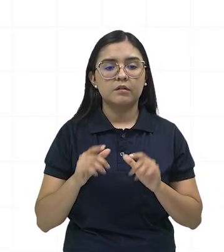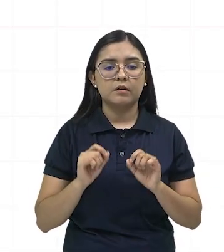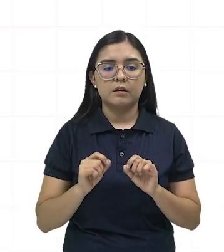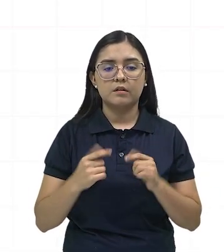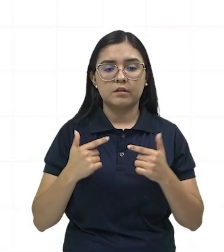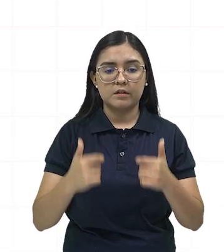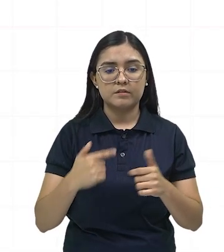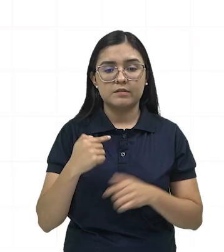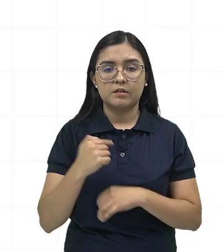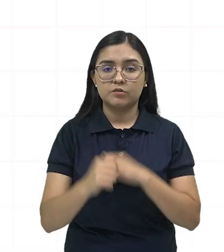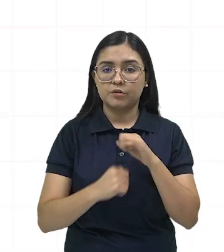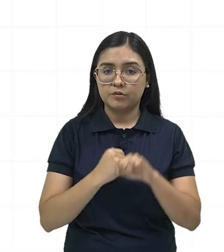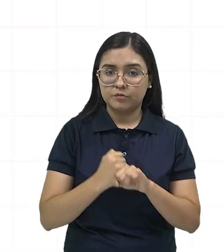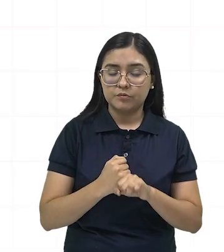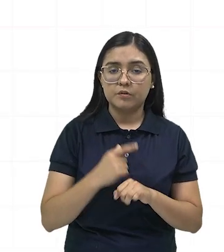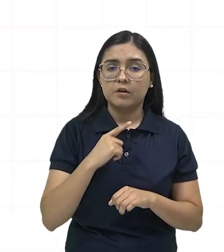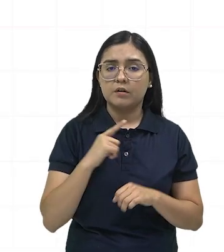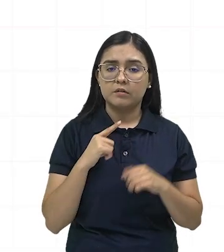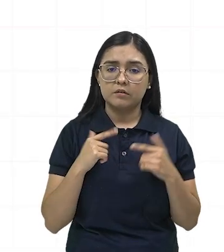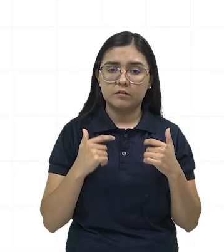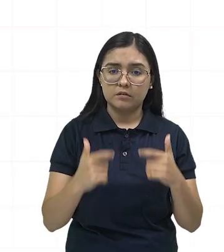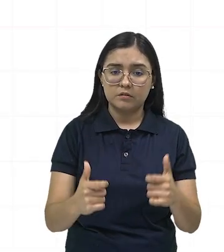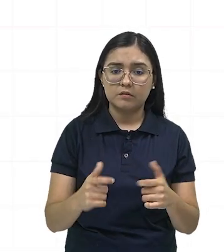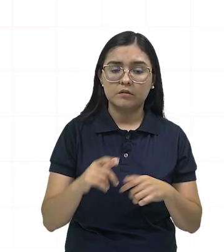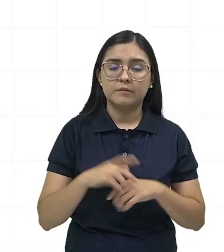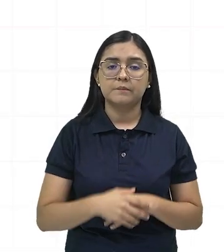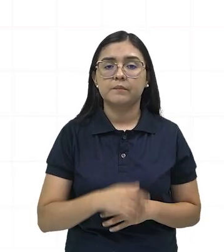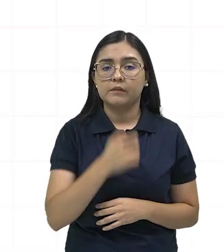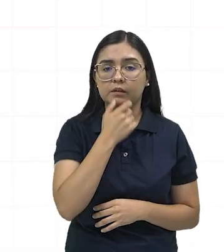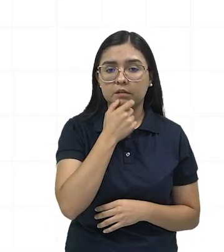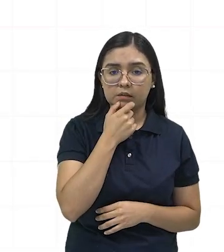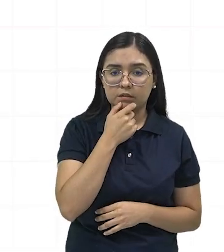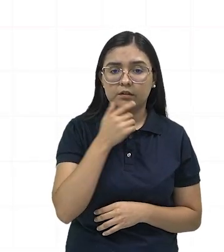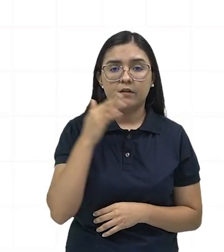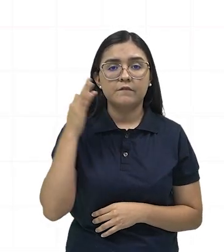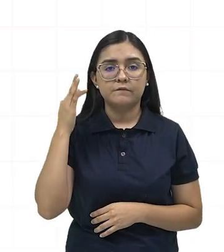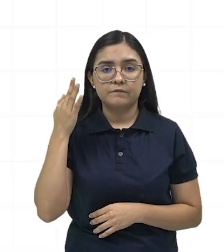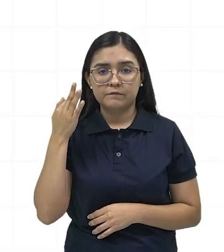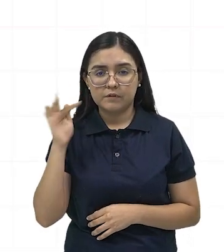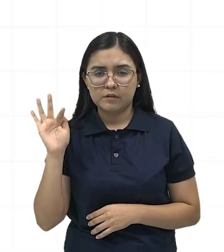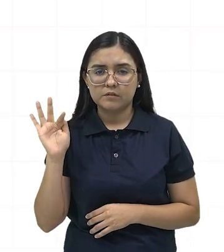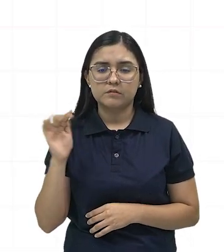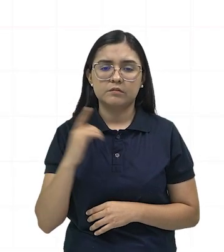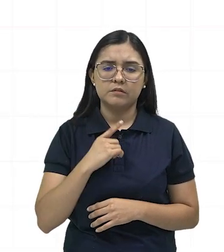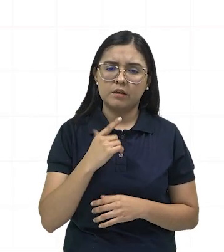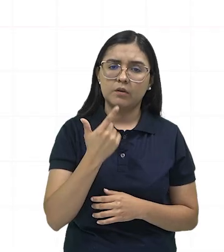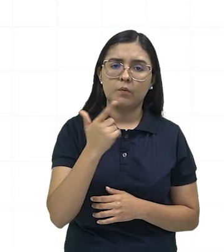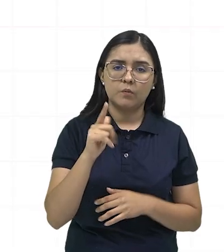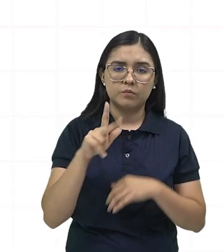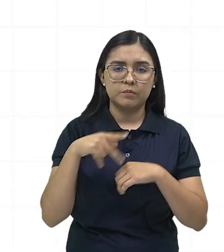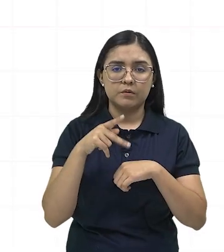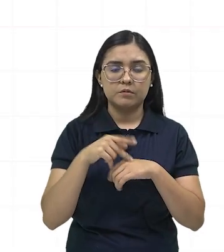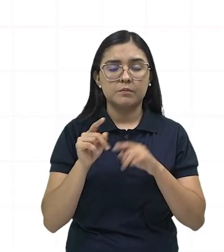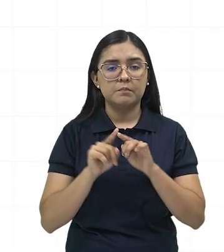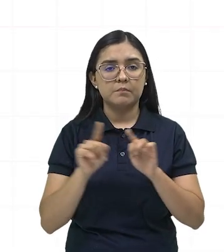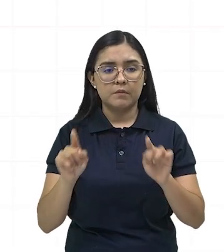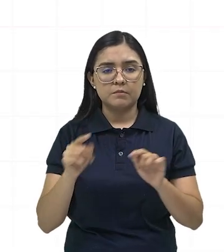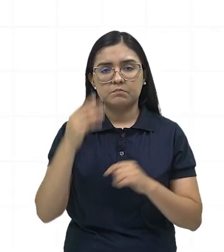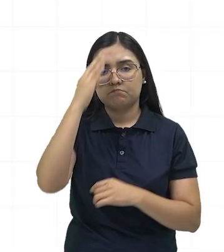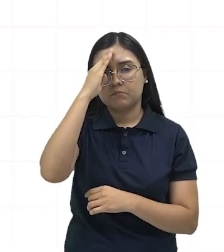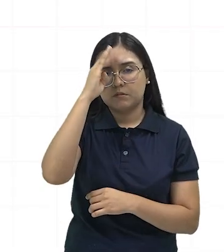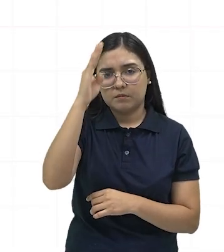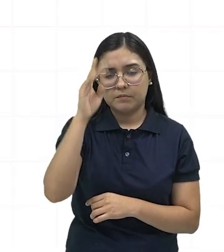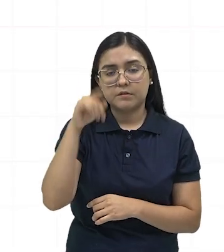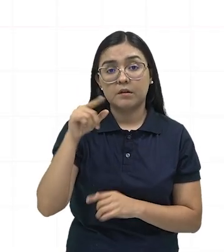Anos. A Guerra dos 7 Anos foi uma guerra entre a Inglaterra e França, tá? Vai envolver outros países, mas que nos interessa